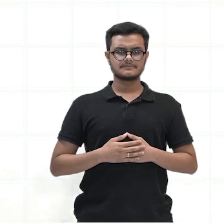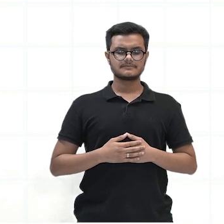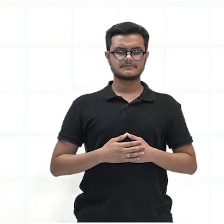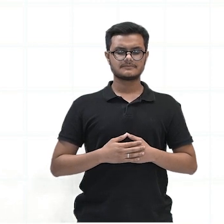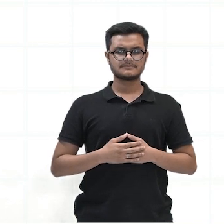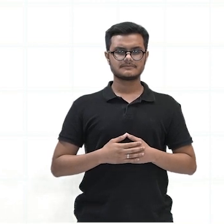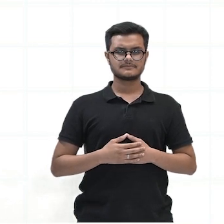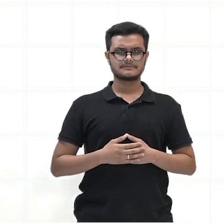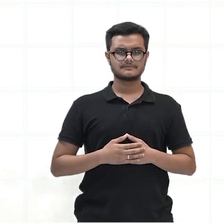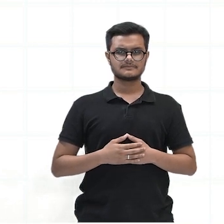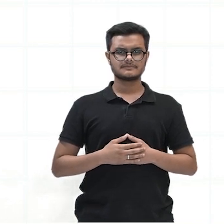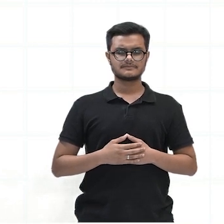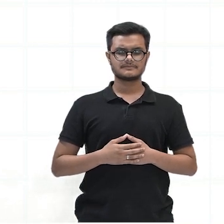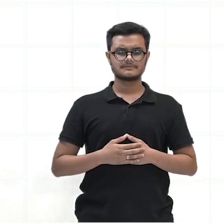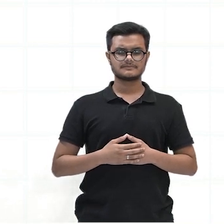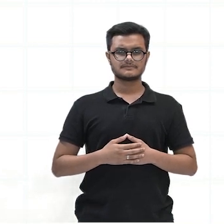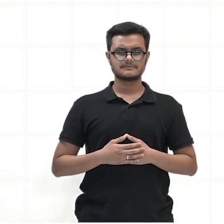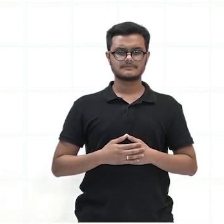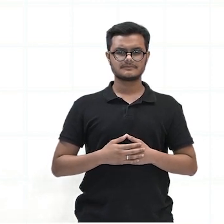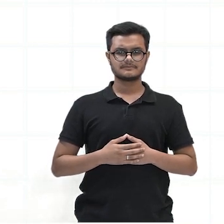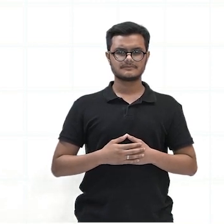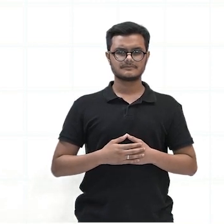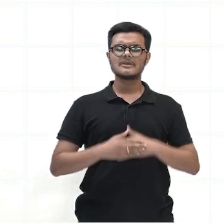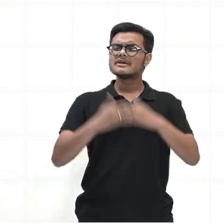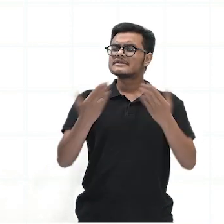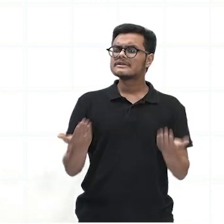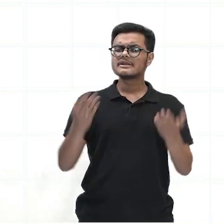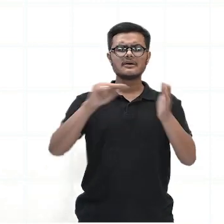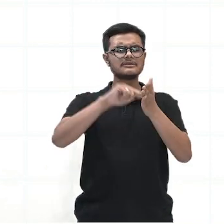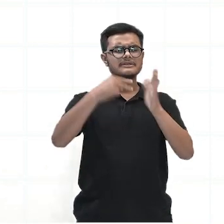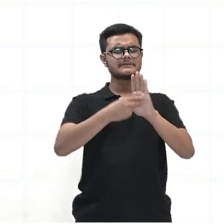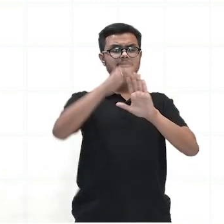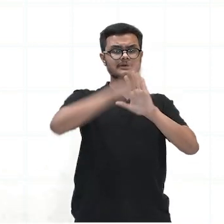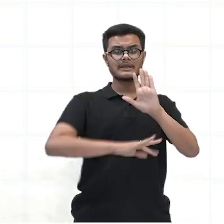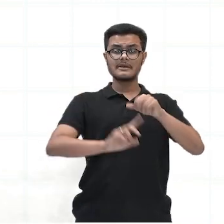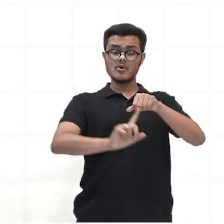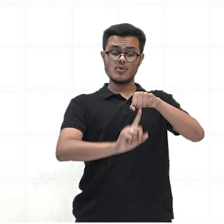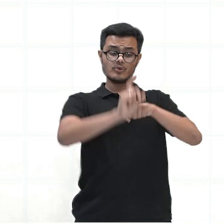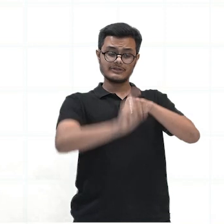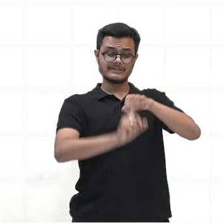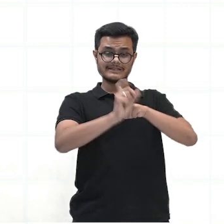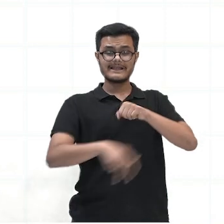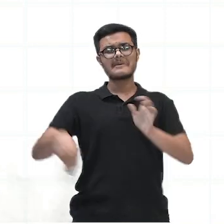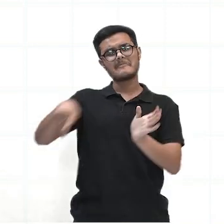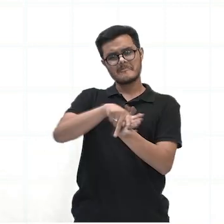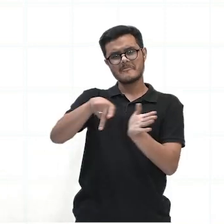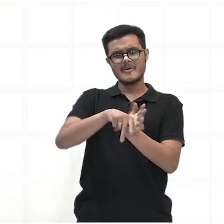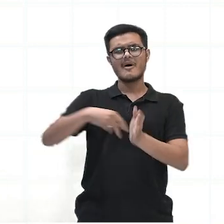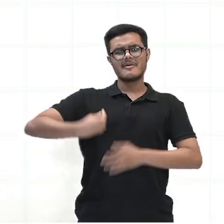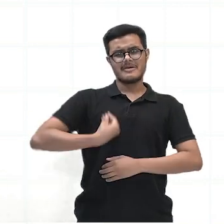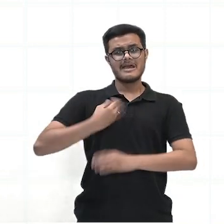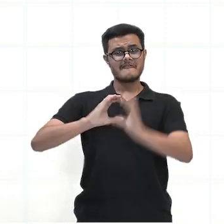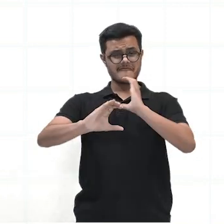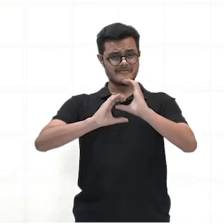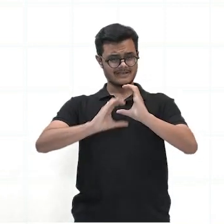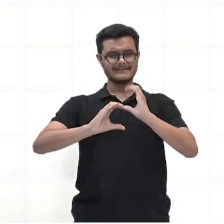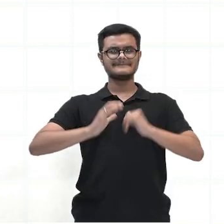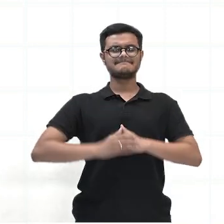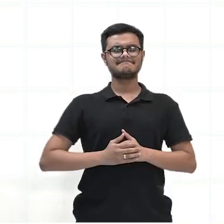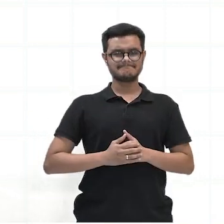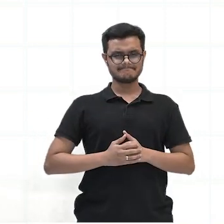moderna communication. Então, o que é? Então, os emojis são uma grande parte da nossa comunicação,